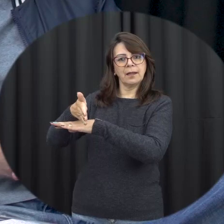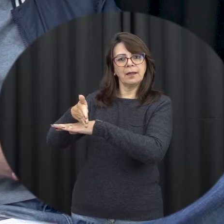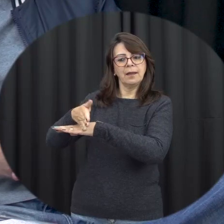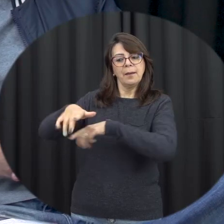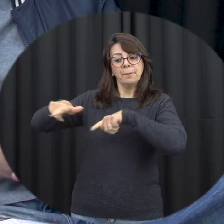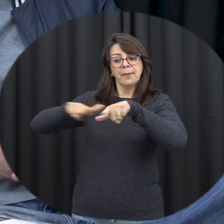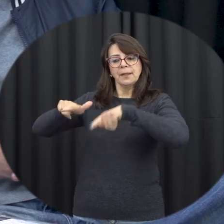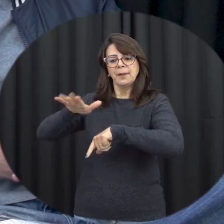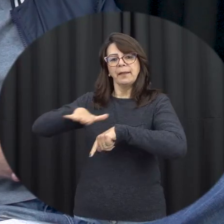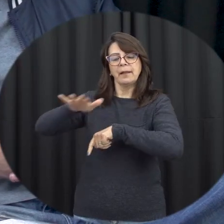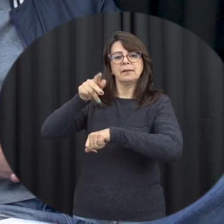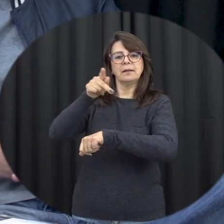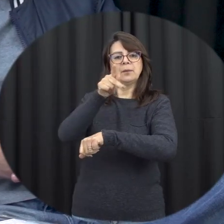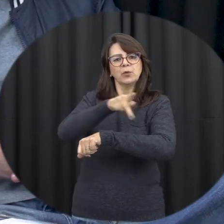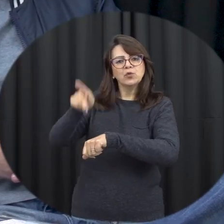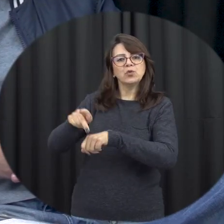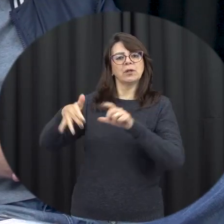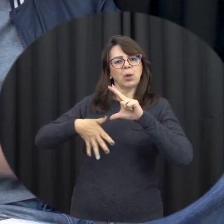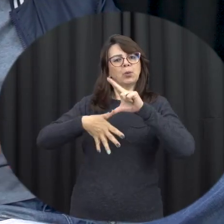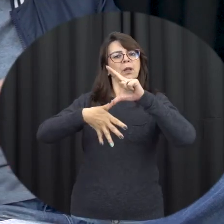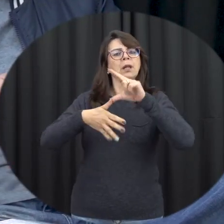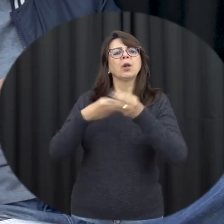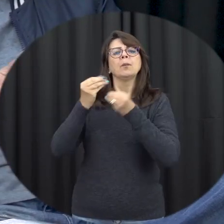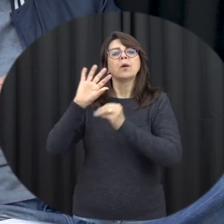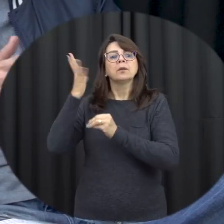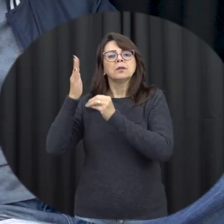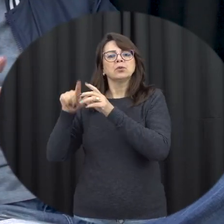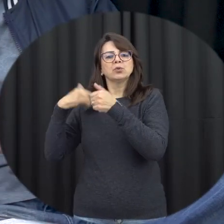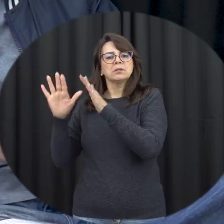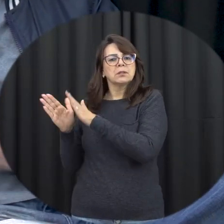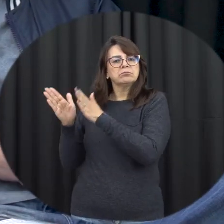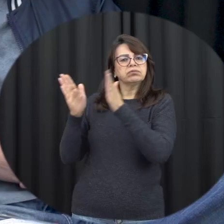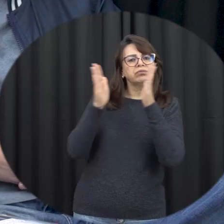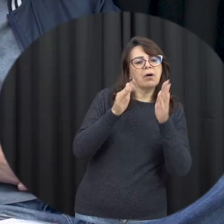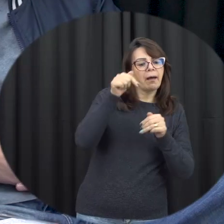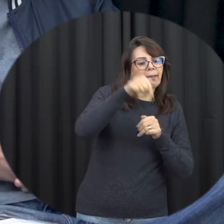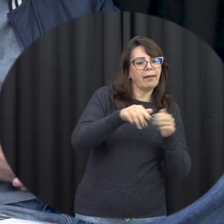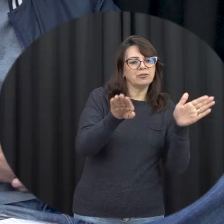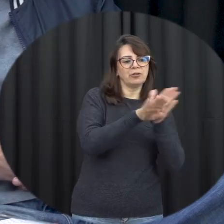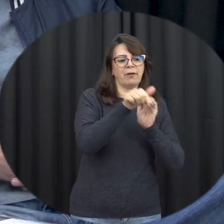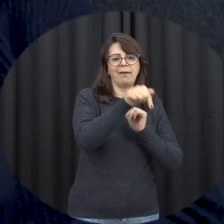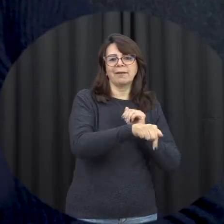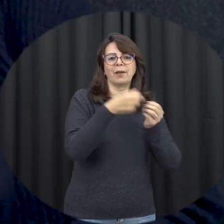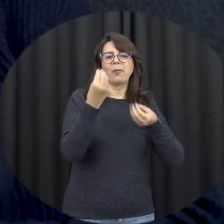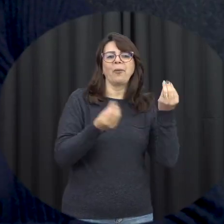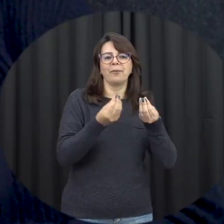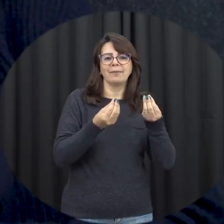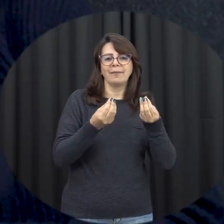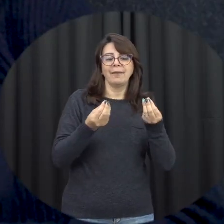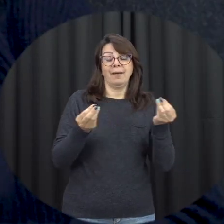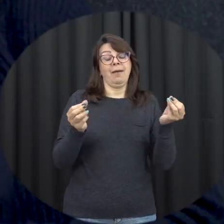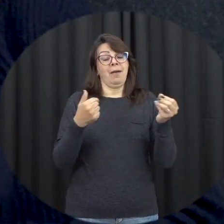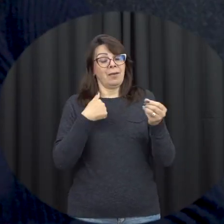a entrada para a docência na UNILA? Como é que foi esse processo até chegar aqui a Foz do Iguaçu?